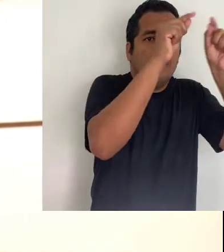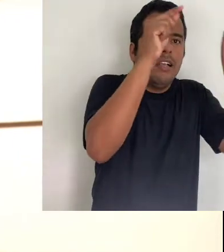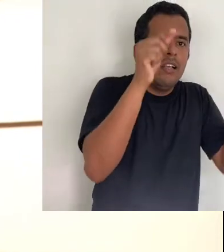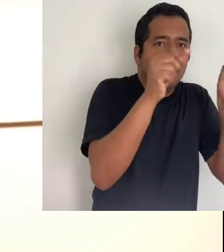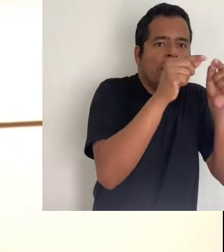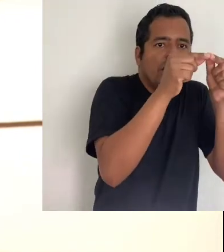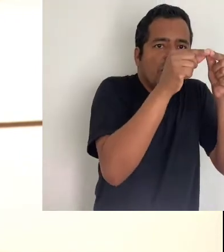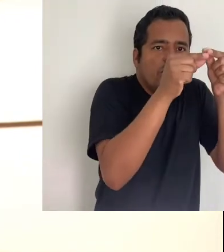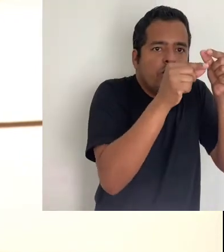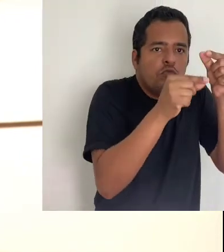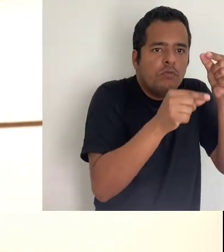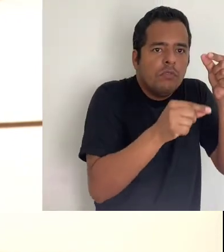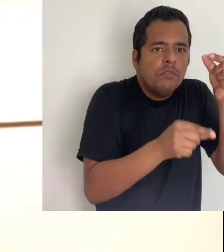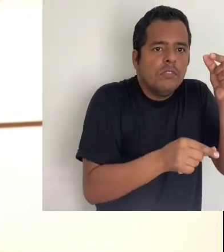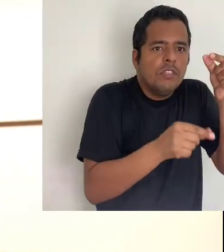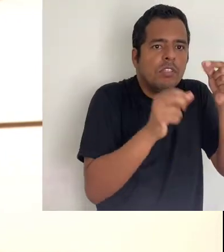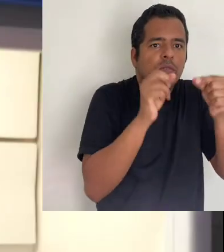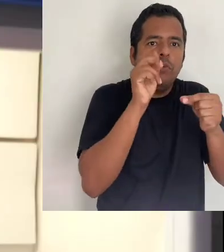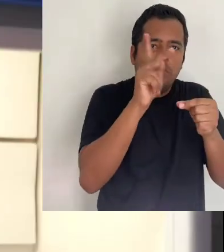funil de separação, ok?